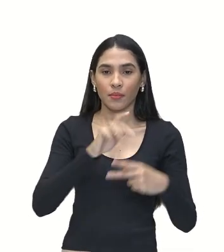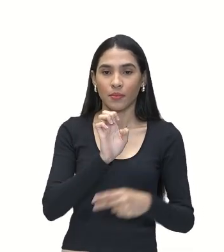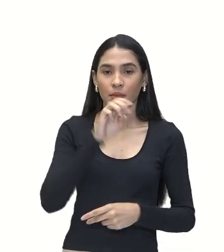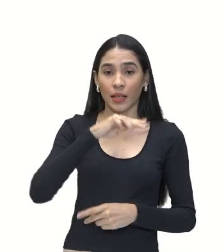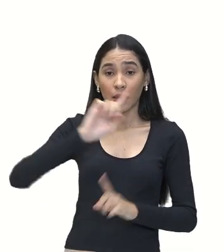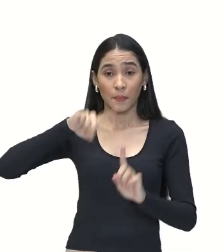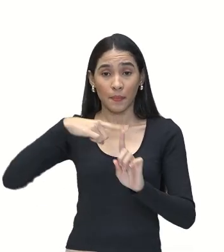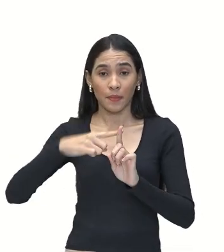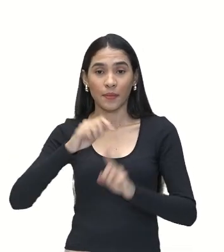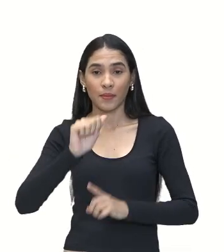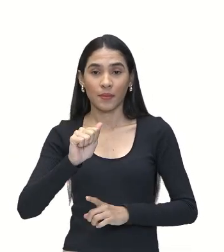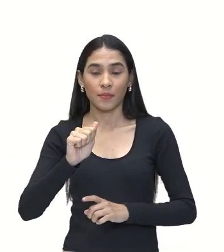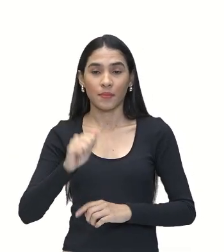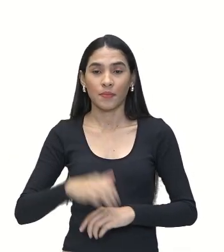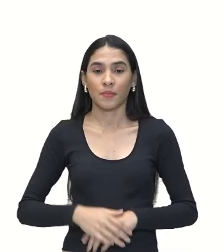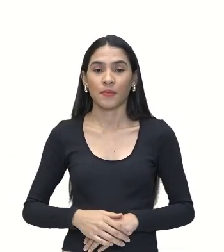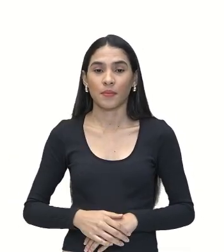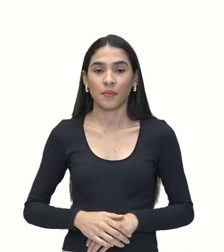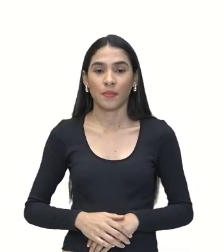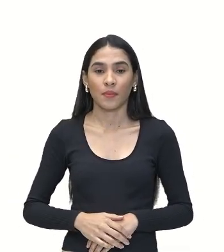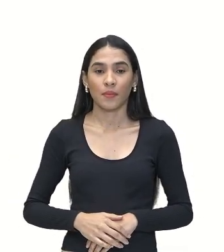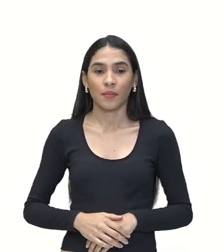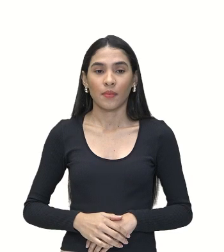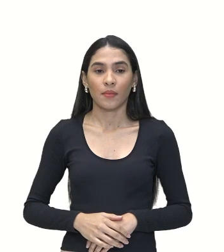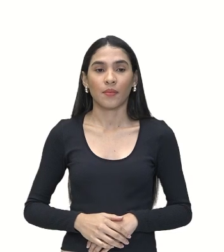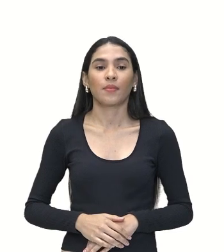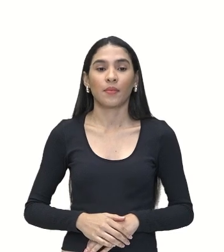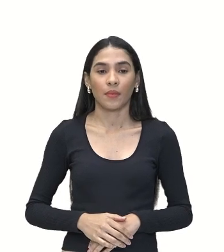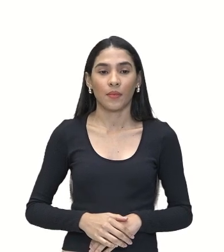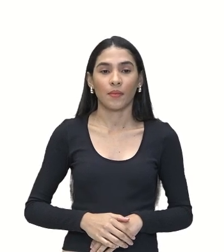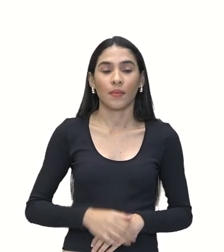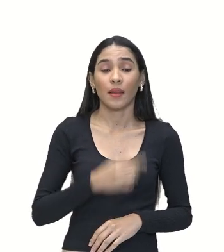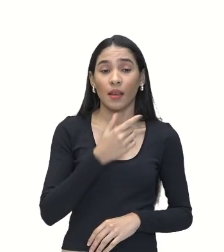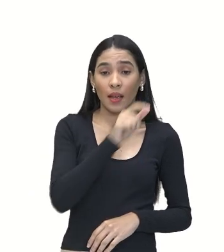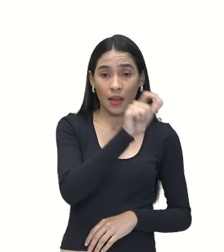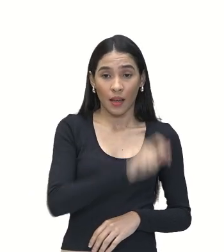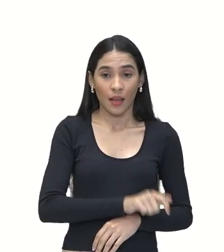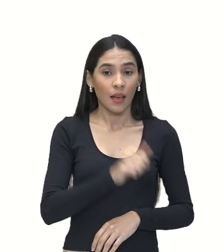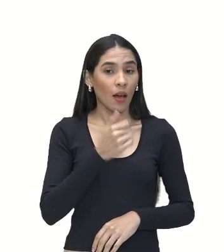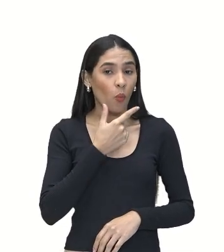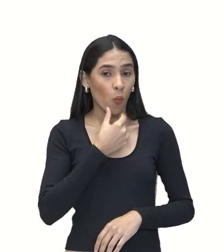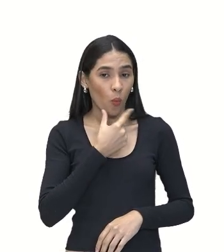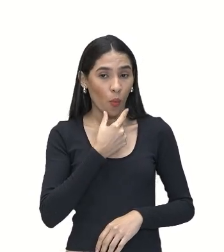a, ok? Quando eu digo ele